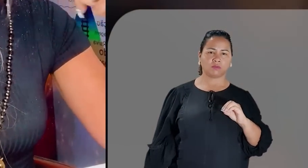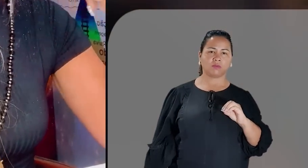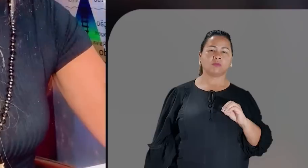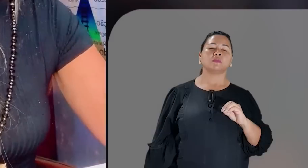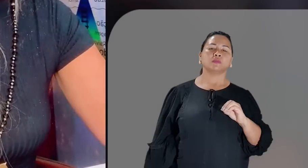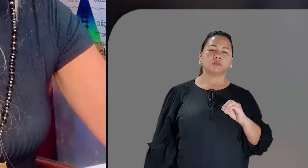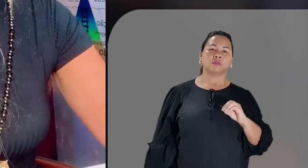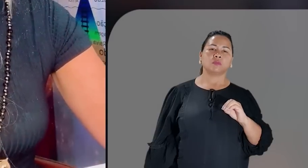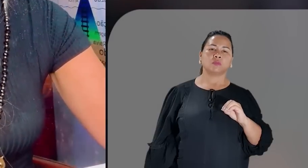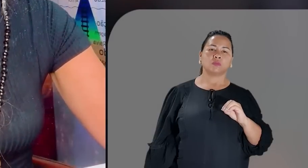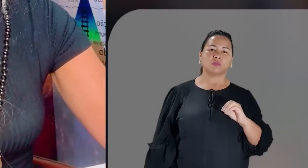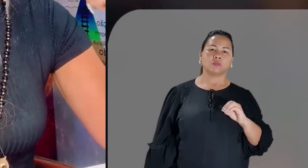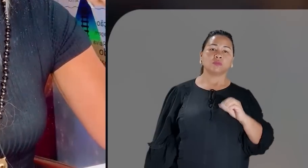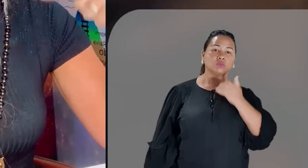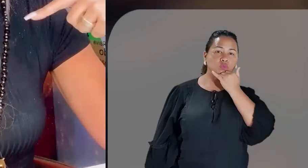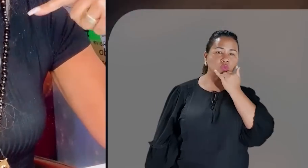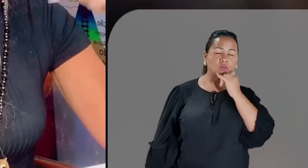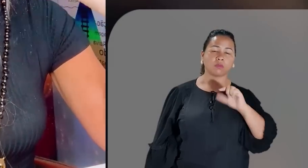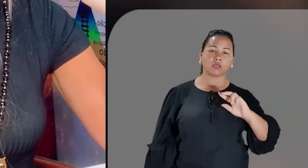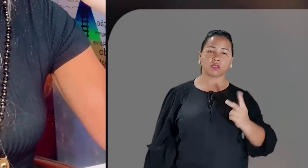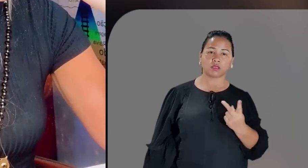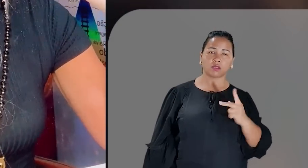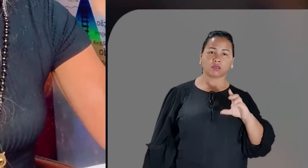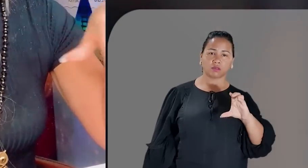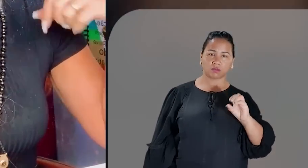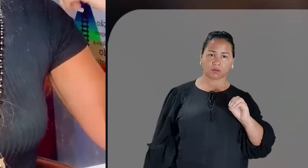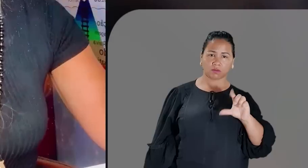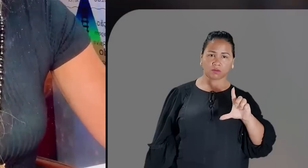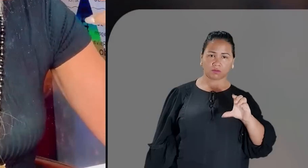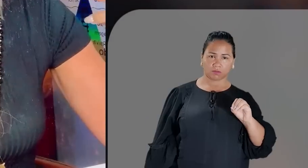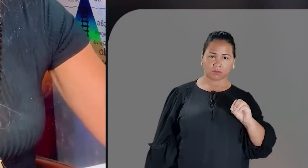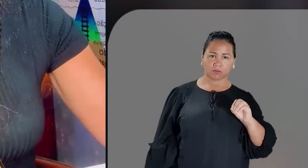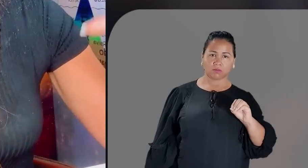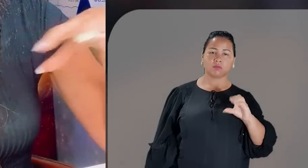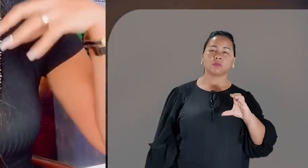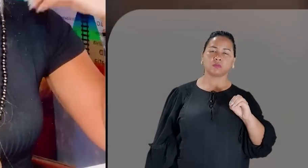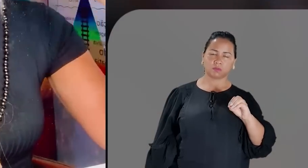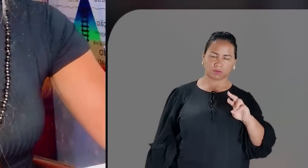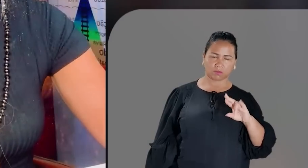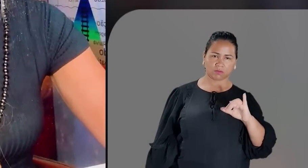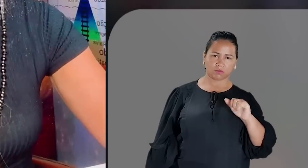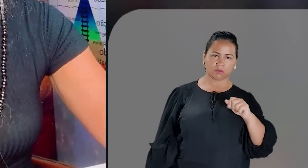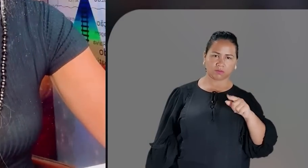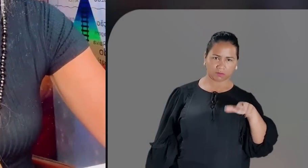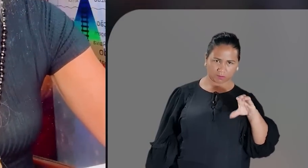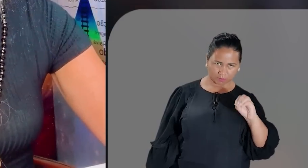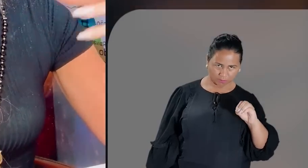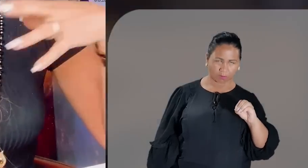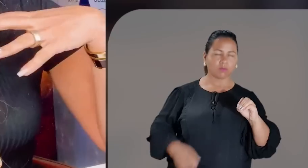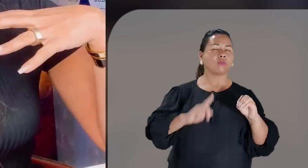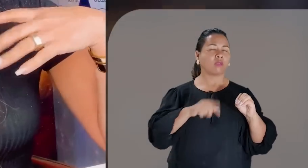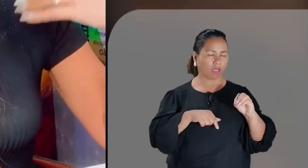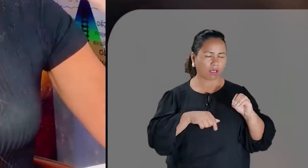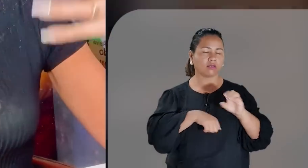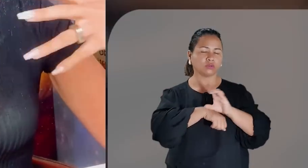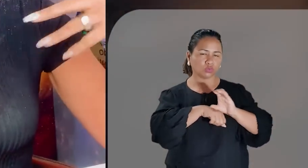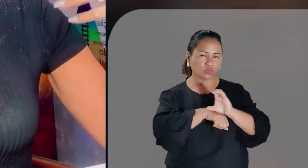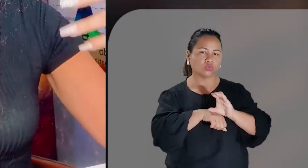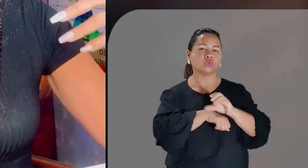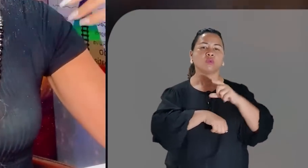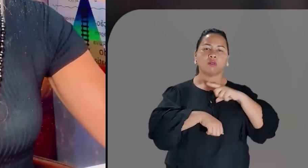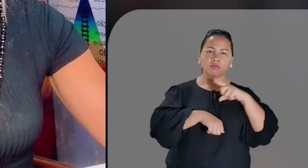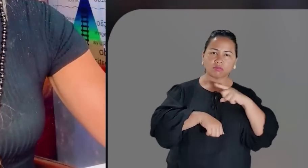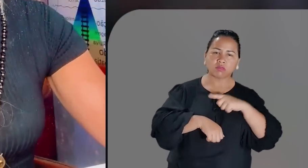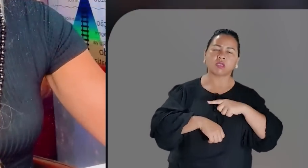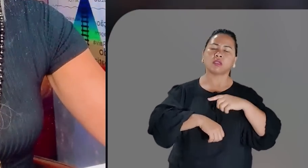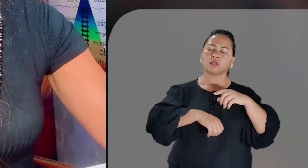a auto-reprogramar a tua vida, a mudar as tuas crenças, mudar a tua vibração, você